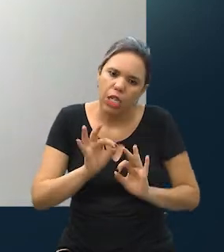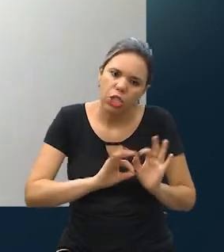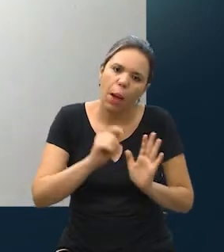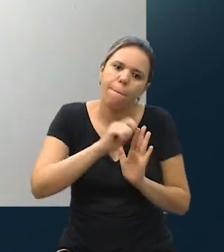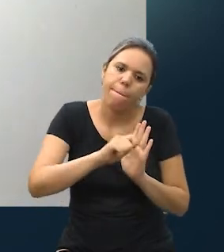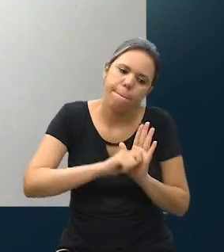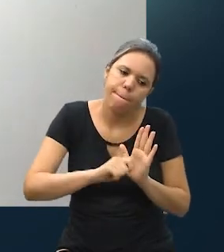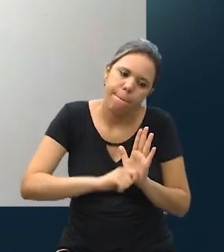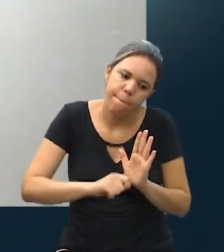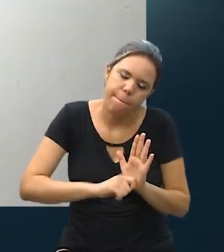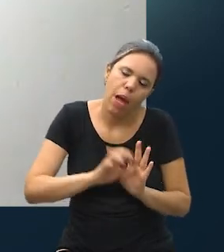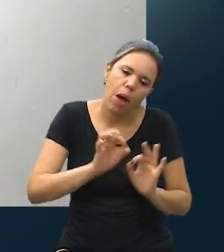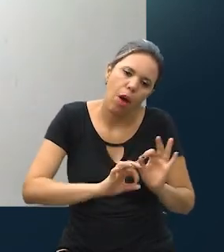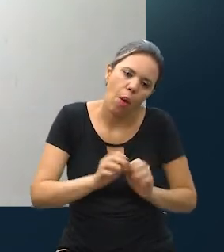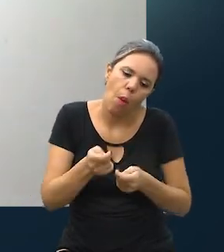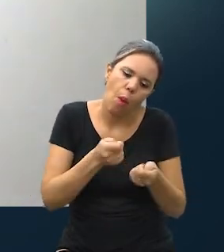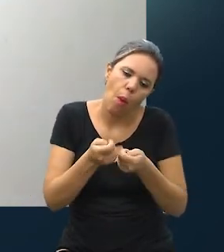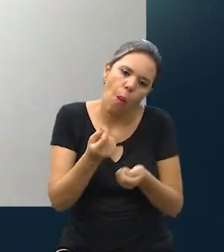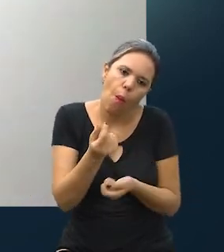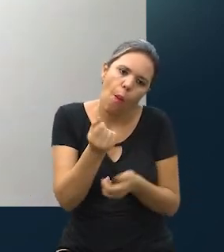planejamento, controle financeiro,